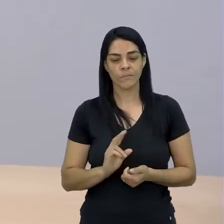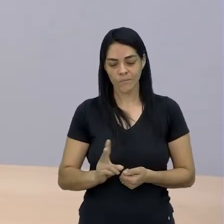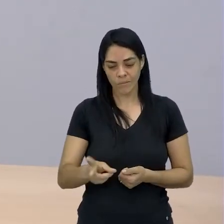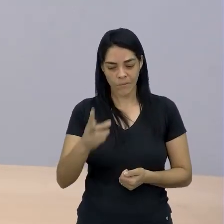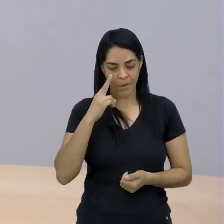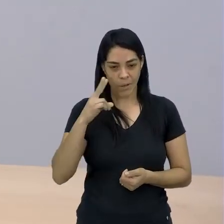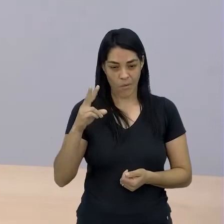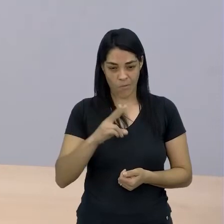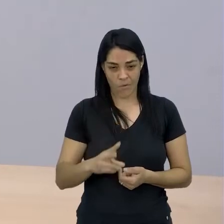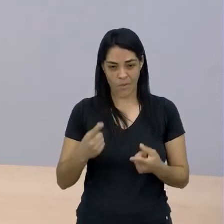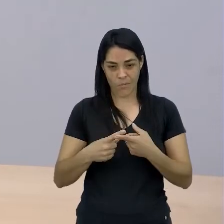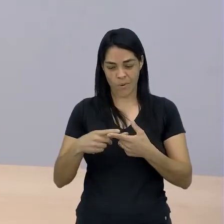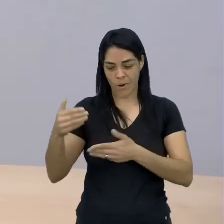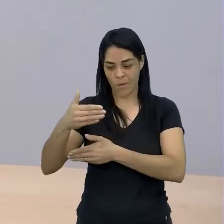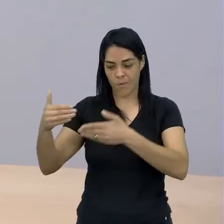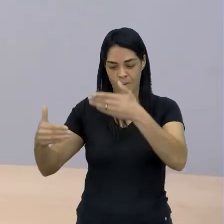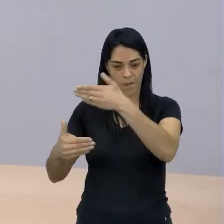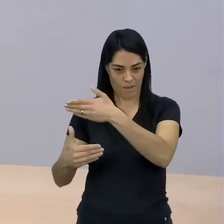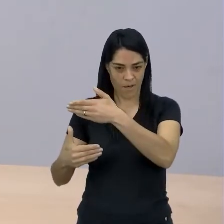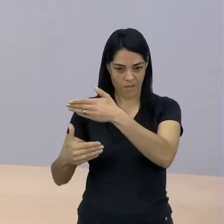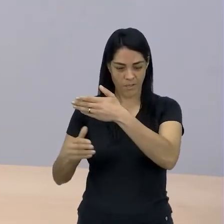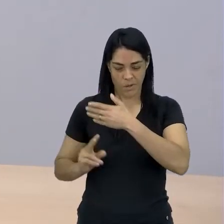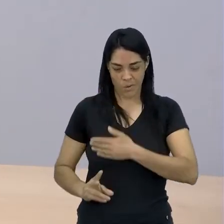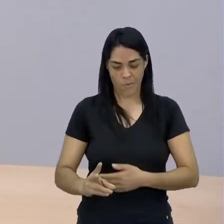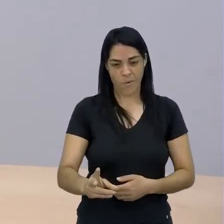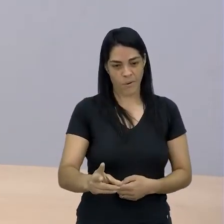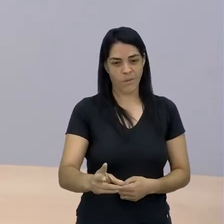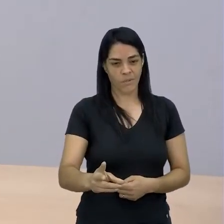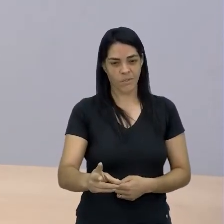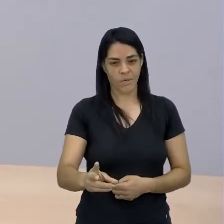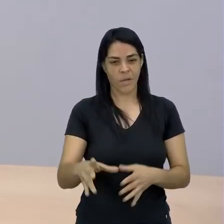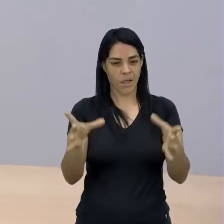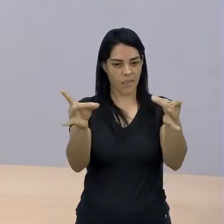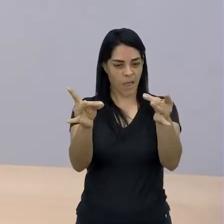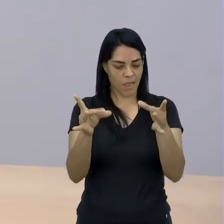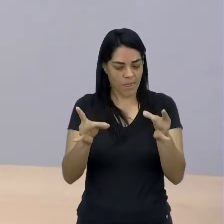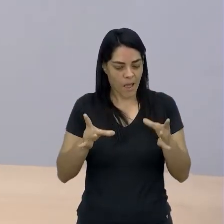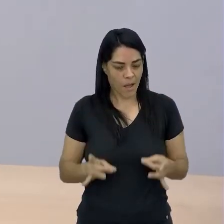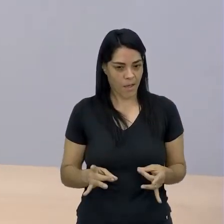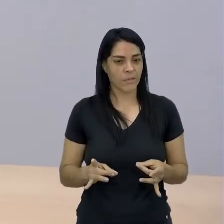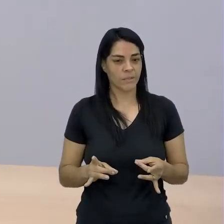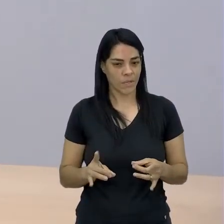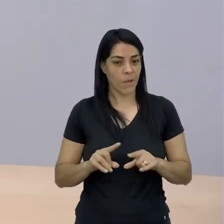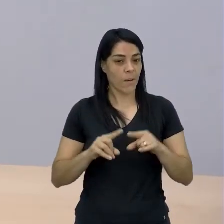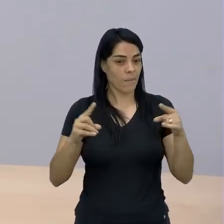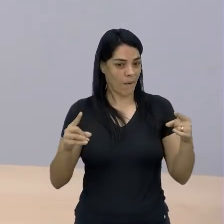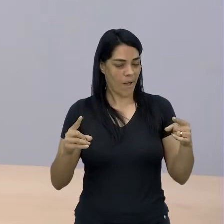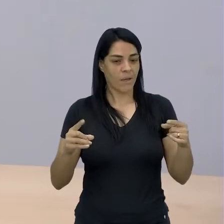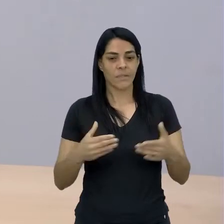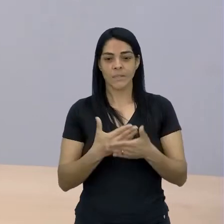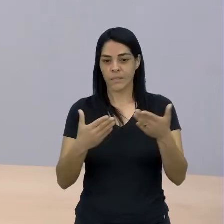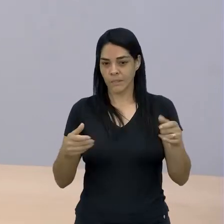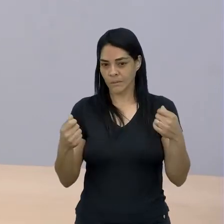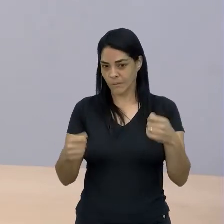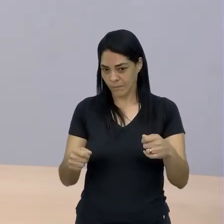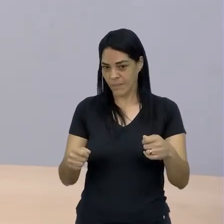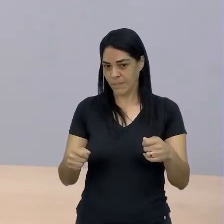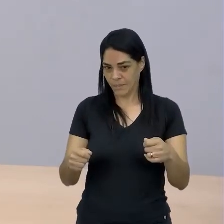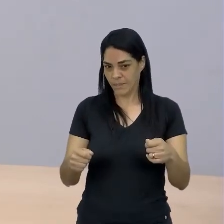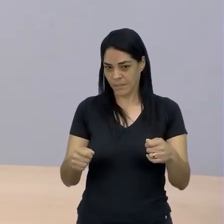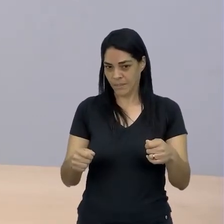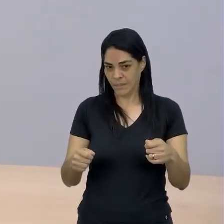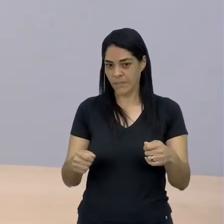gente passar os slides, a gente vai continuar detalhando essa parada, mas aqui quero reforçar,